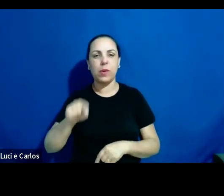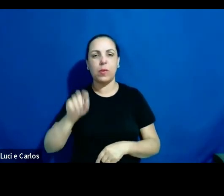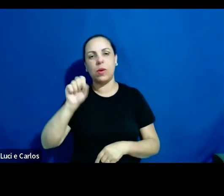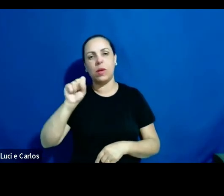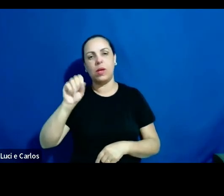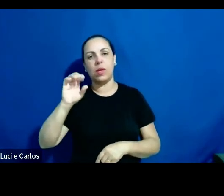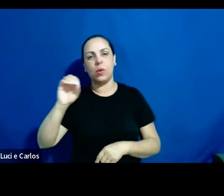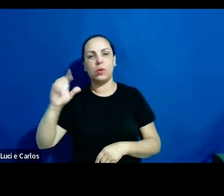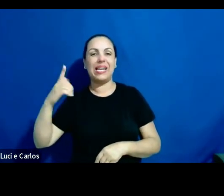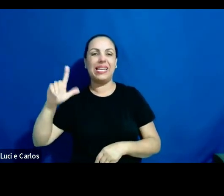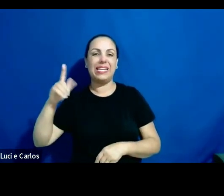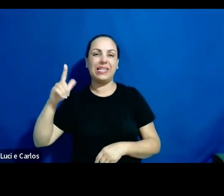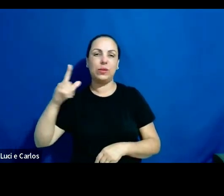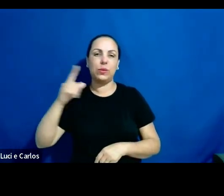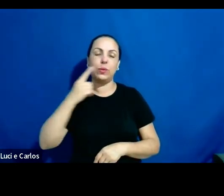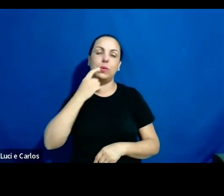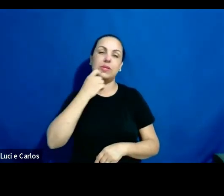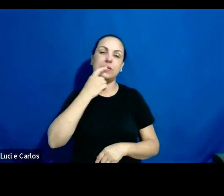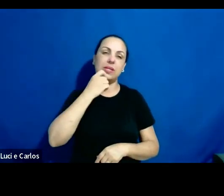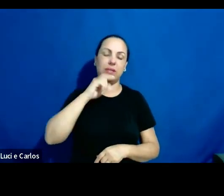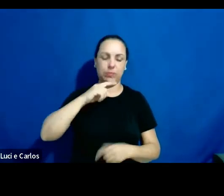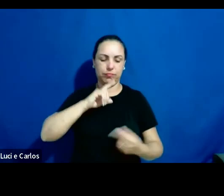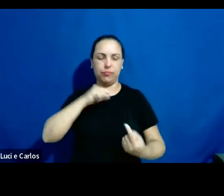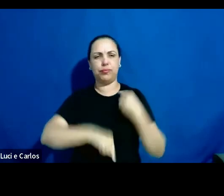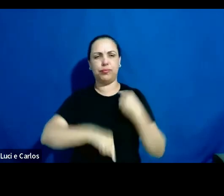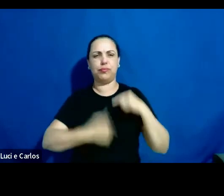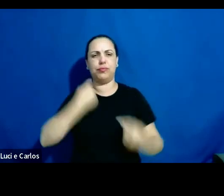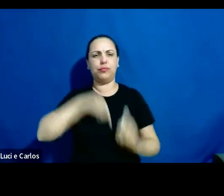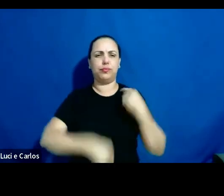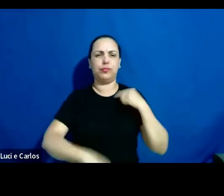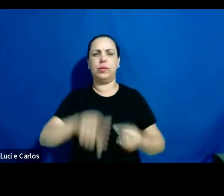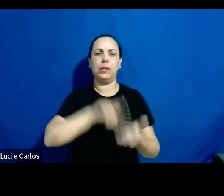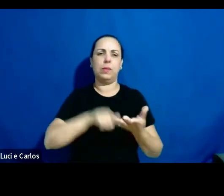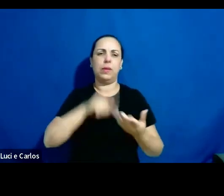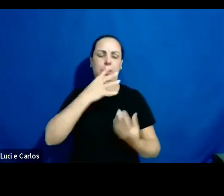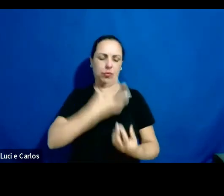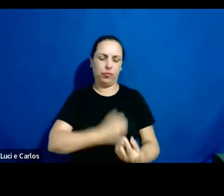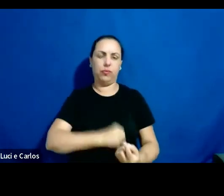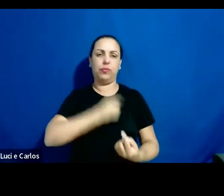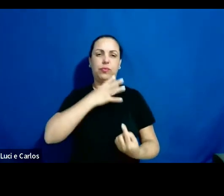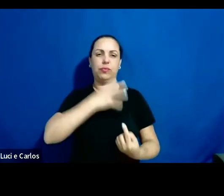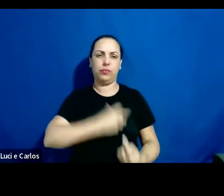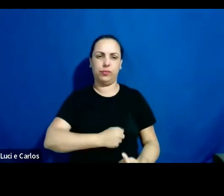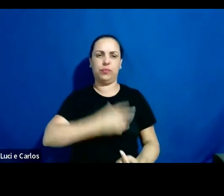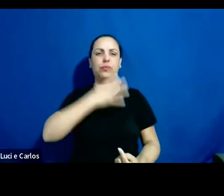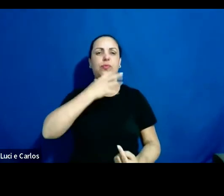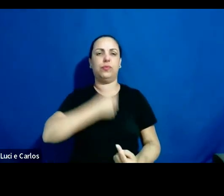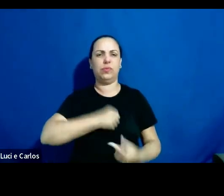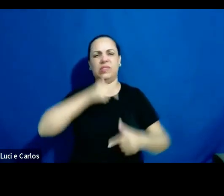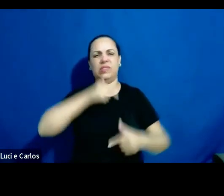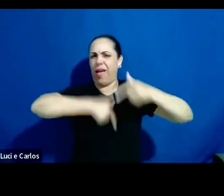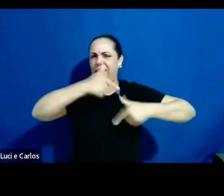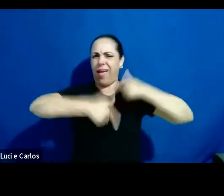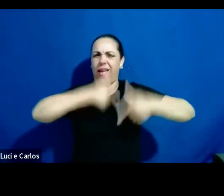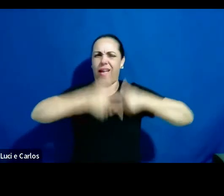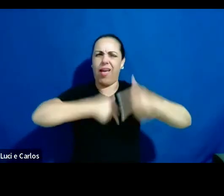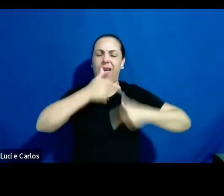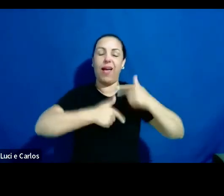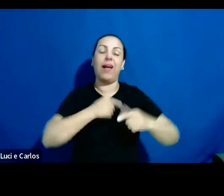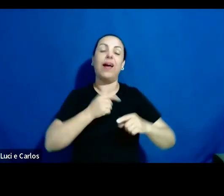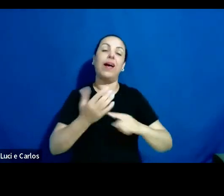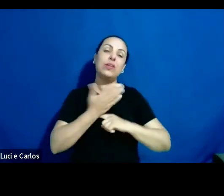5.800 litros de sangue. Tudo isso para nos manter vivos como nós estamos aqui.